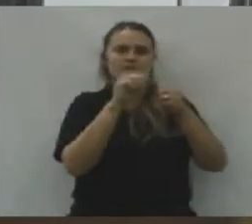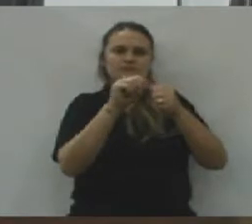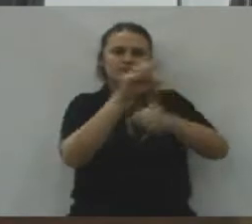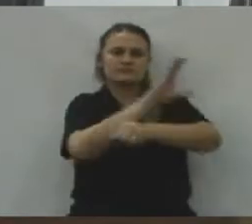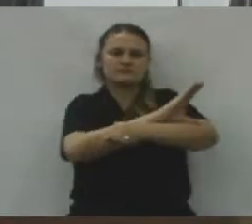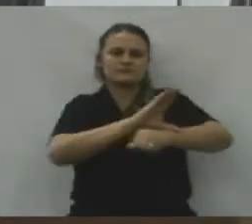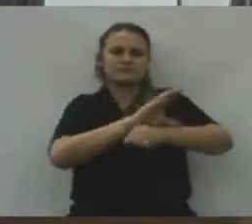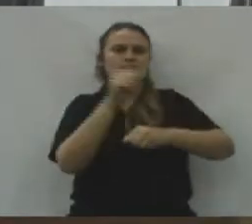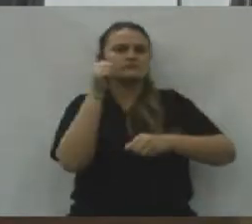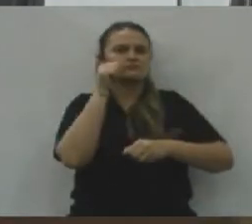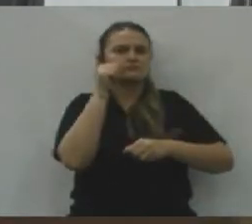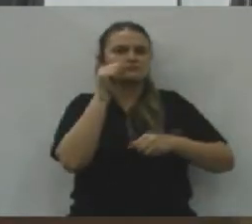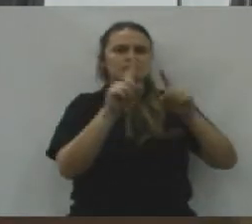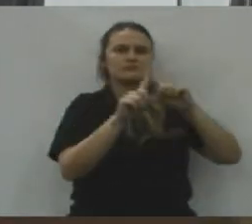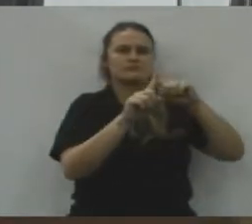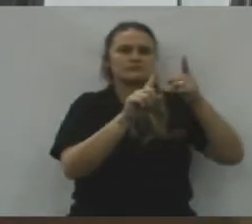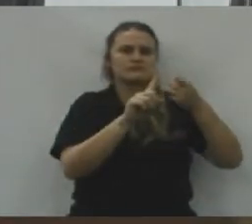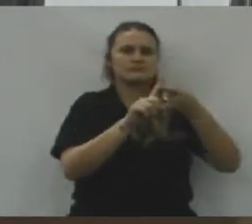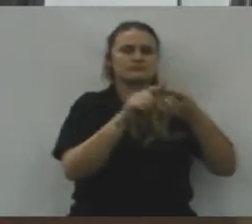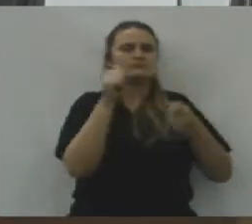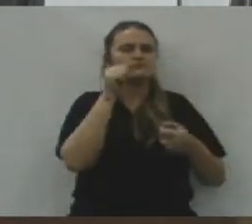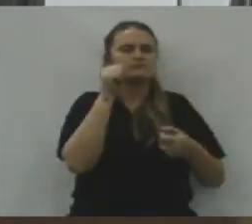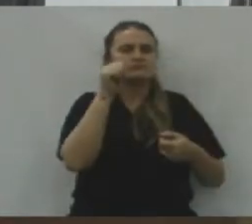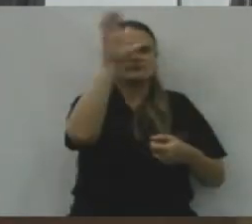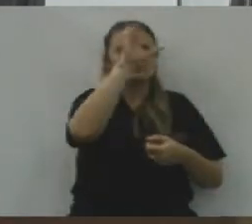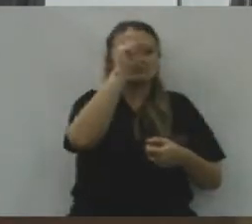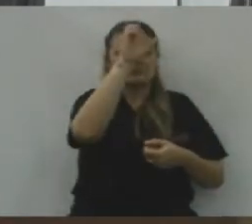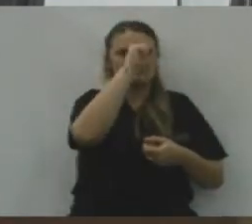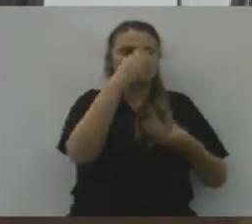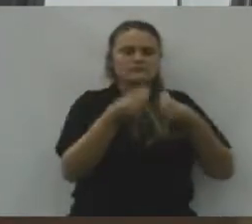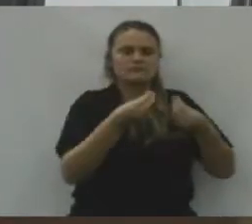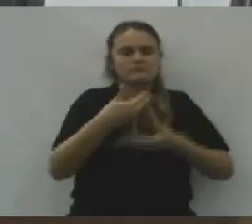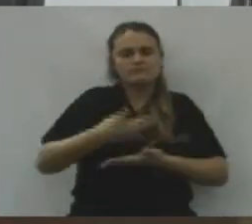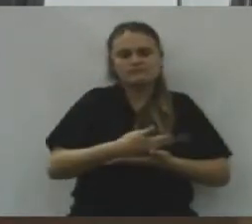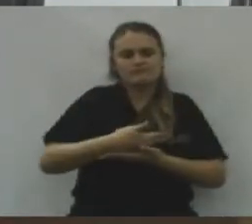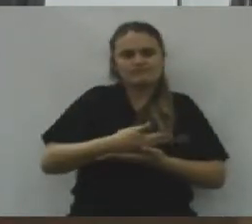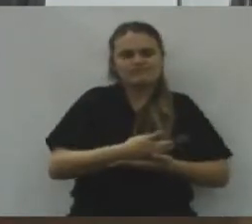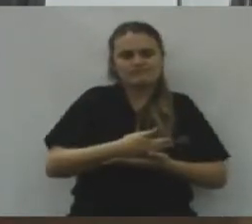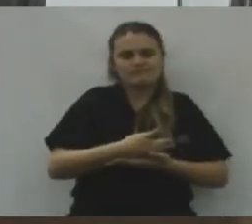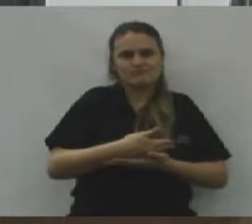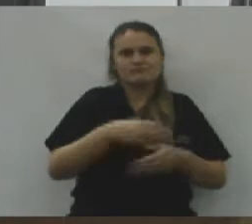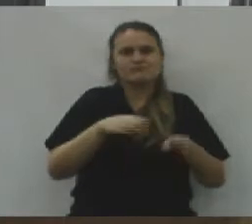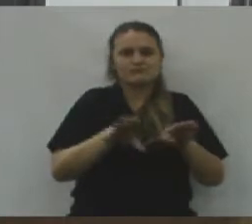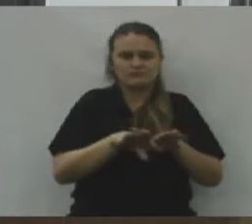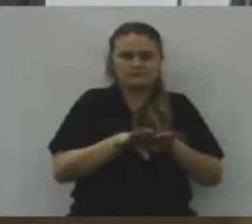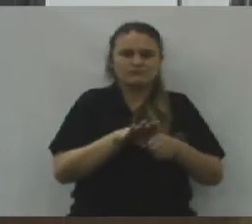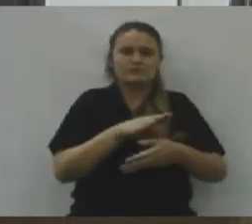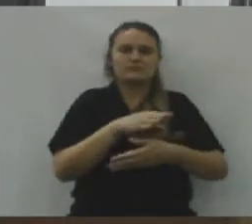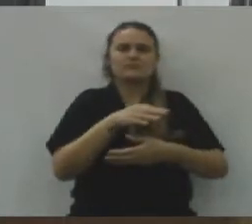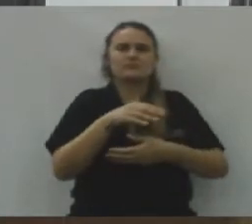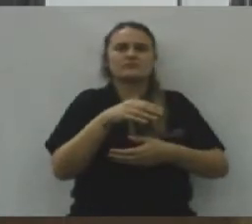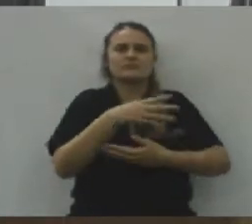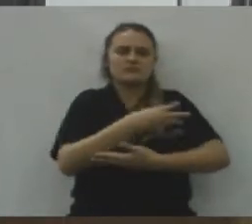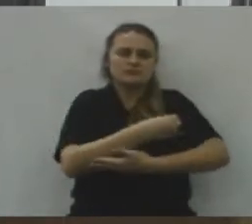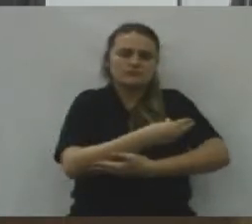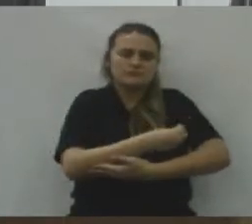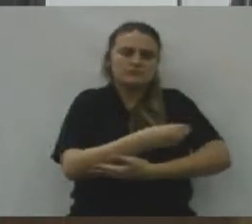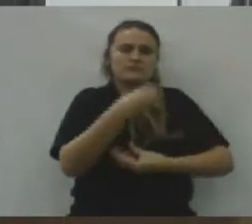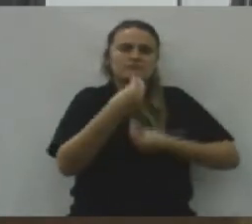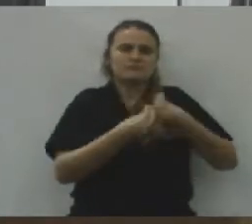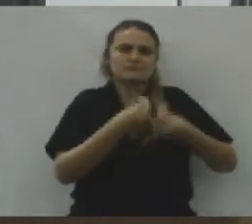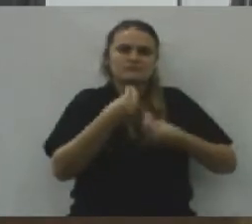como que se faz um primeiro socorro com uma criança recém-nascida, principalmente na questão do aleitamento materno nos primeiros